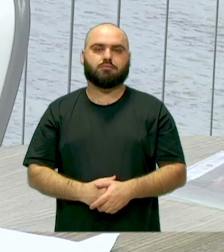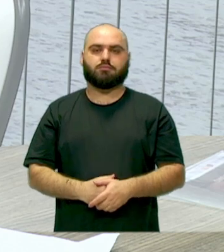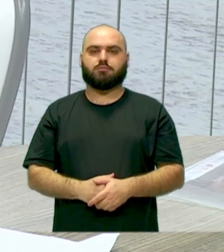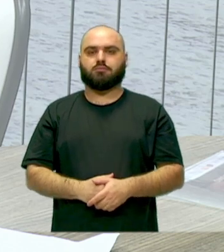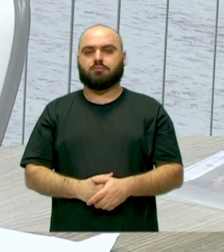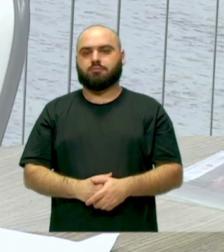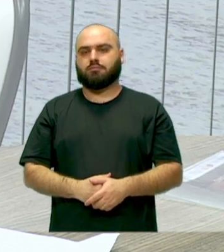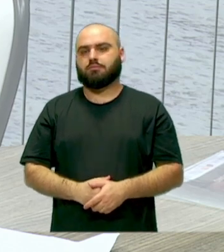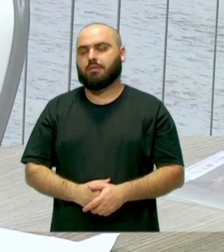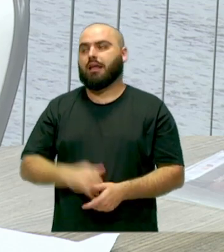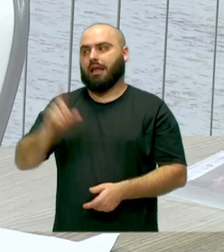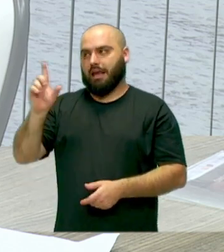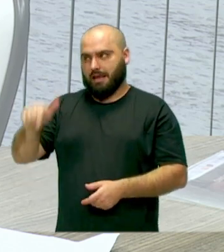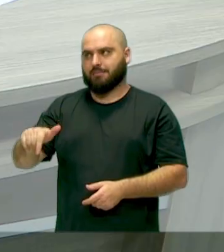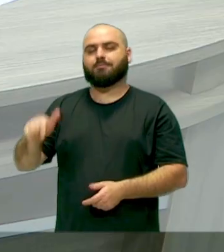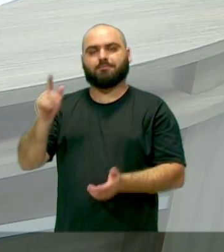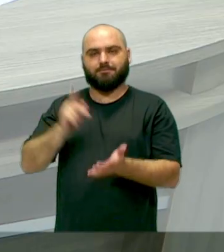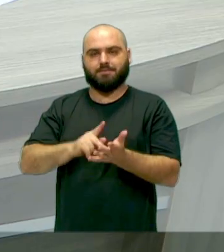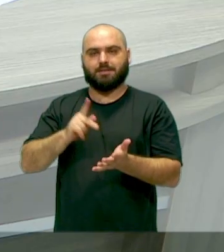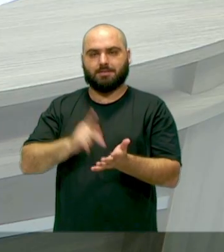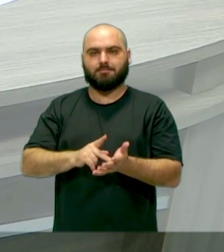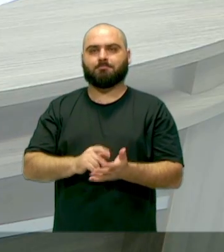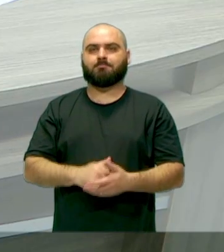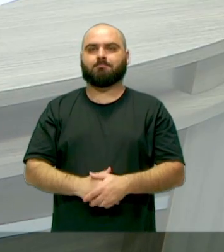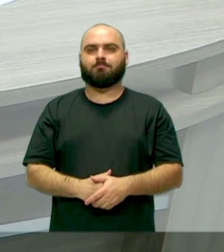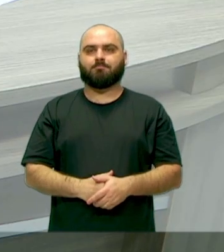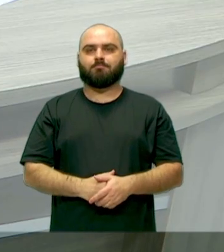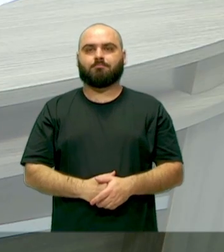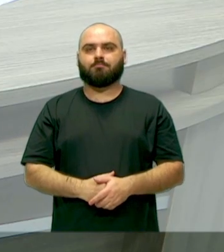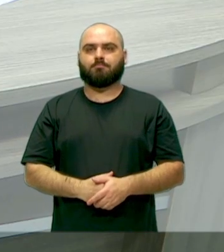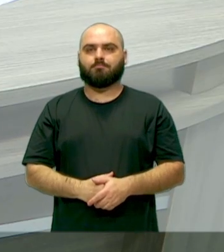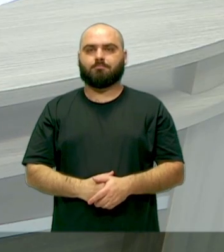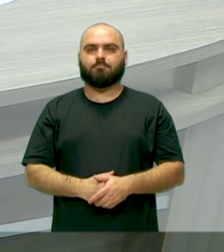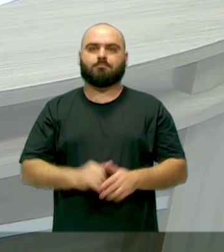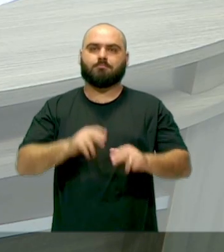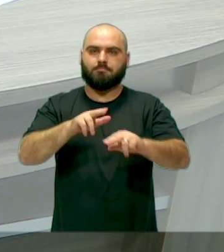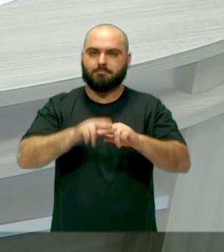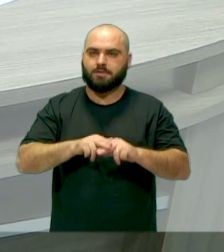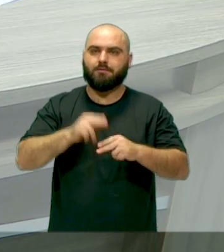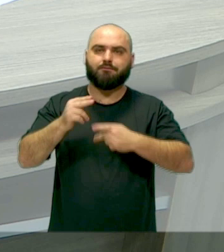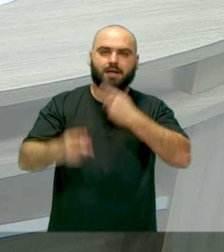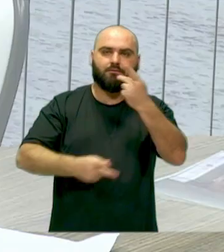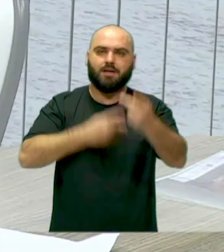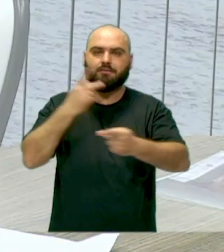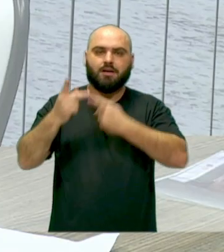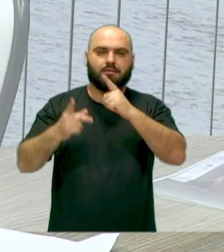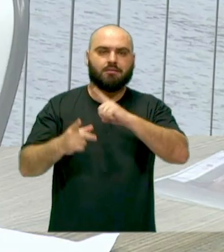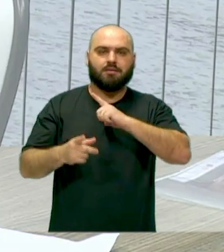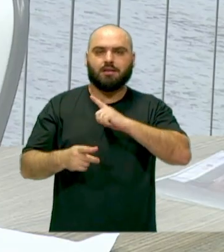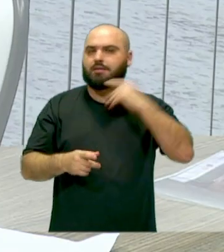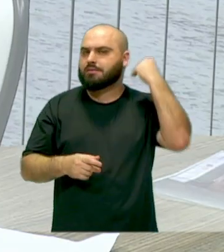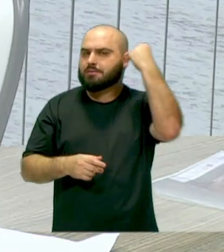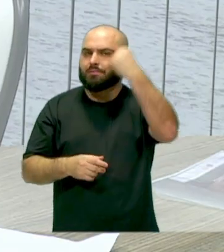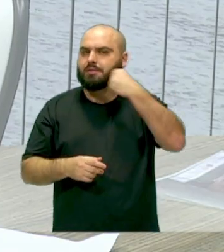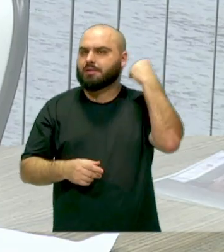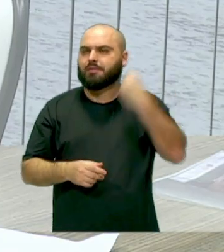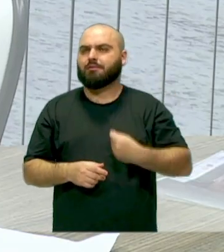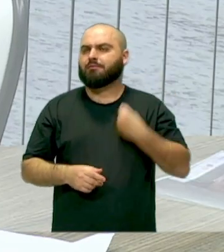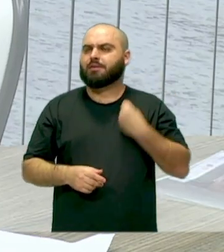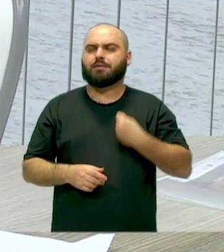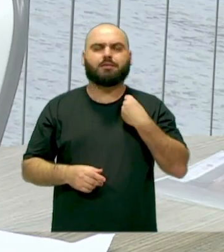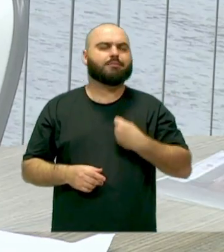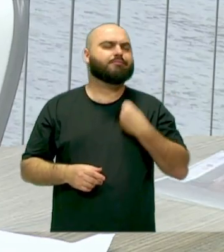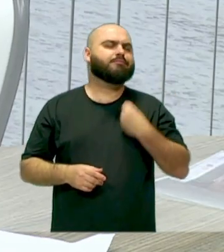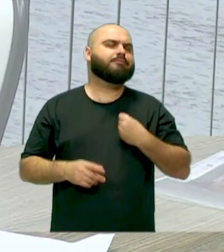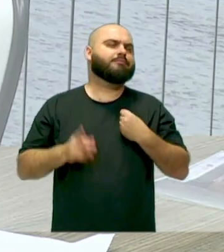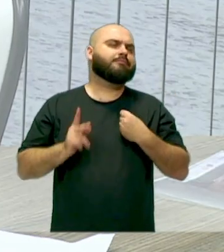É muita história. Então, eu costumo dizer assim que são muitas experiências vividas, né?